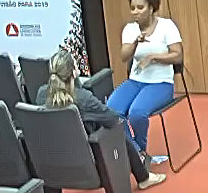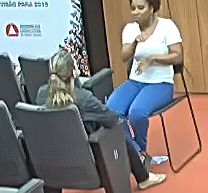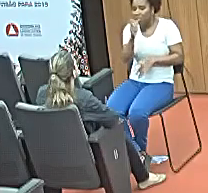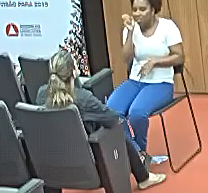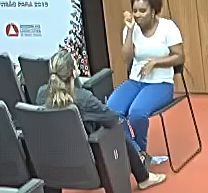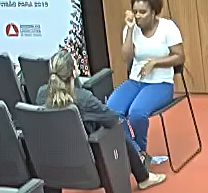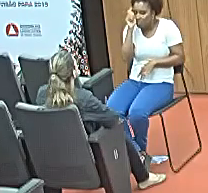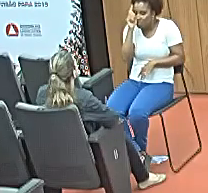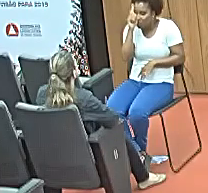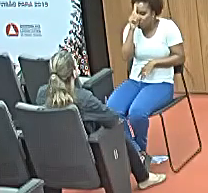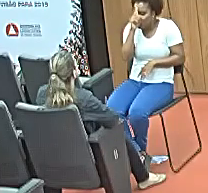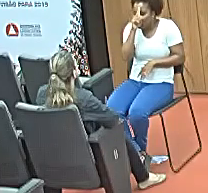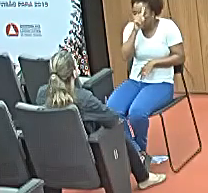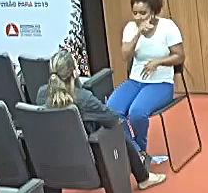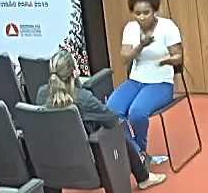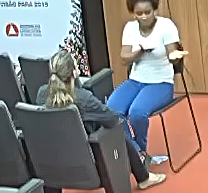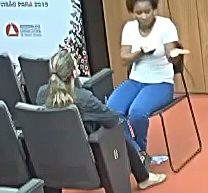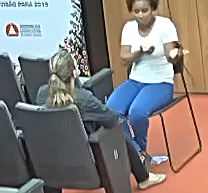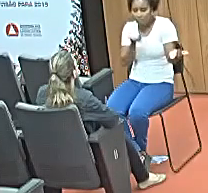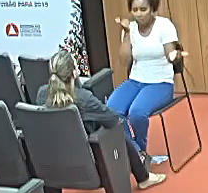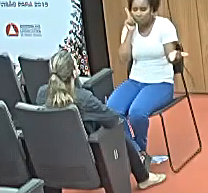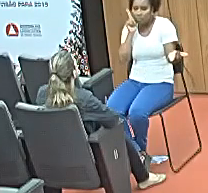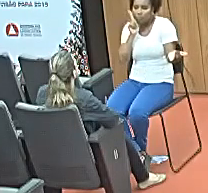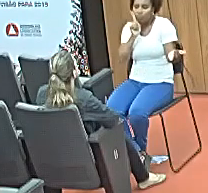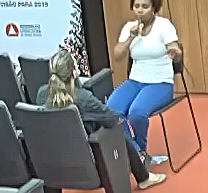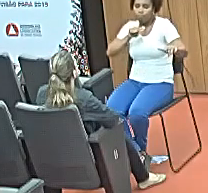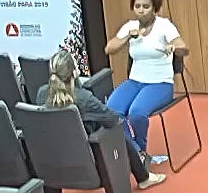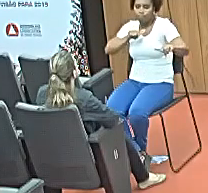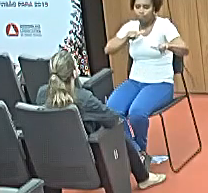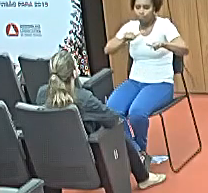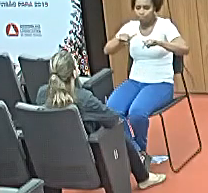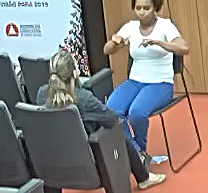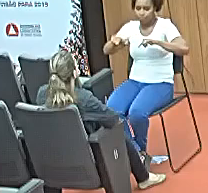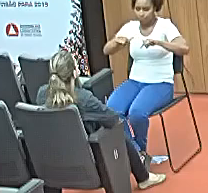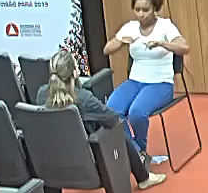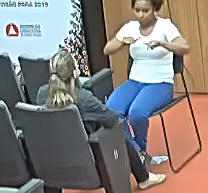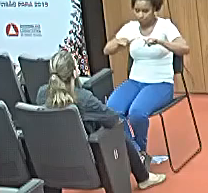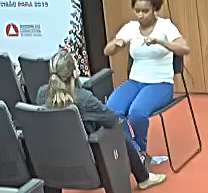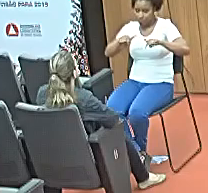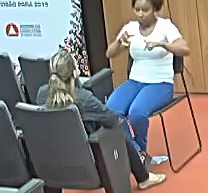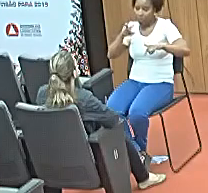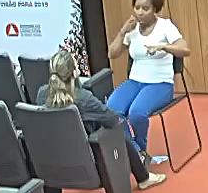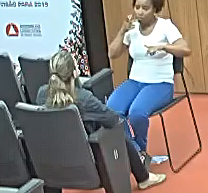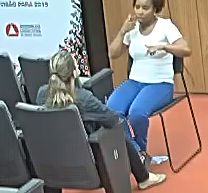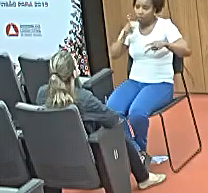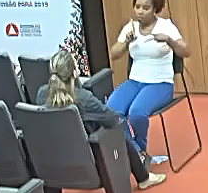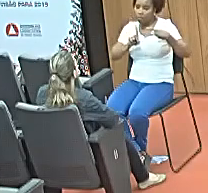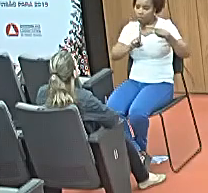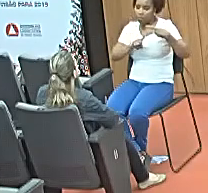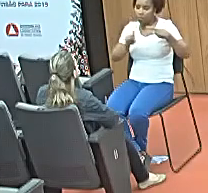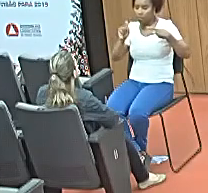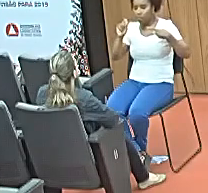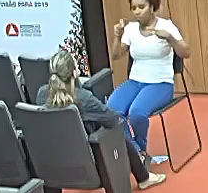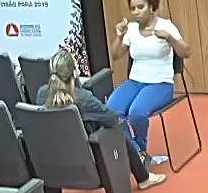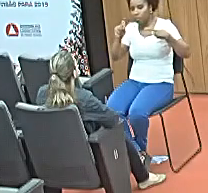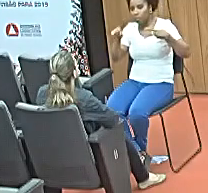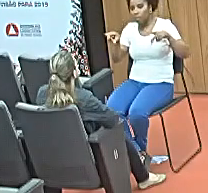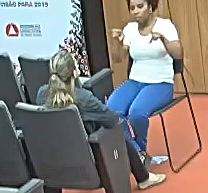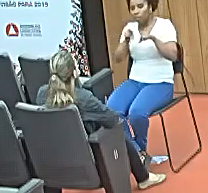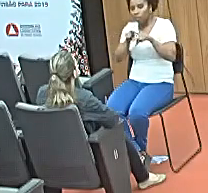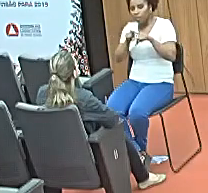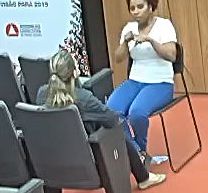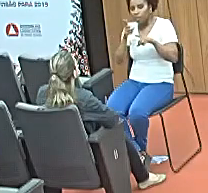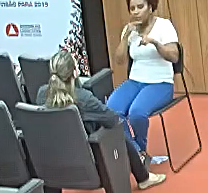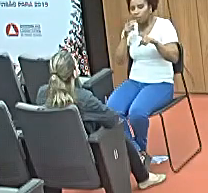de trabalho é outra proposta é assegurar segurança no transporte